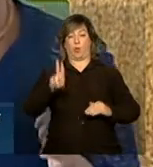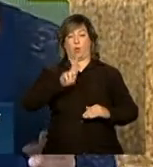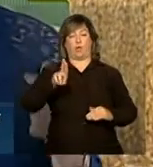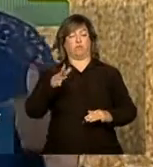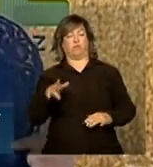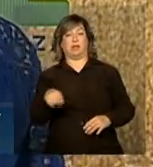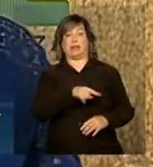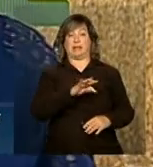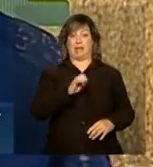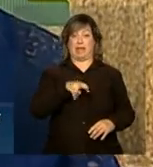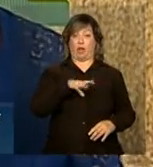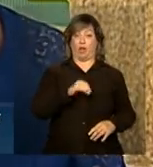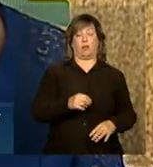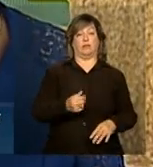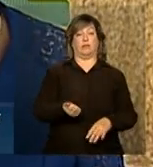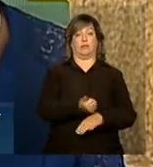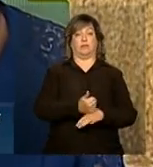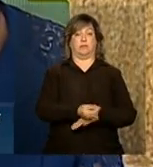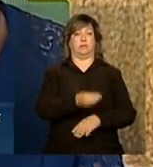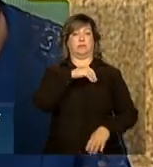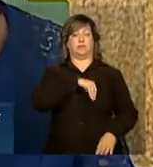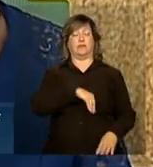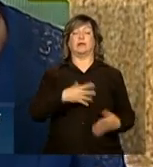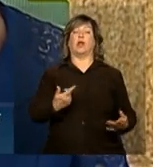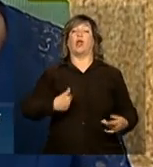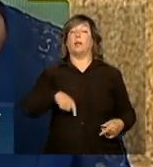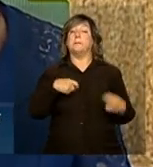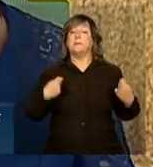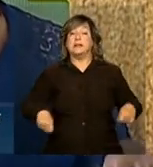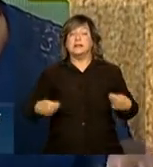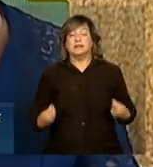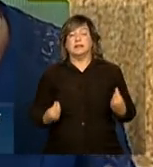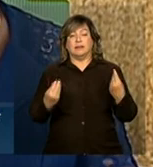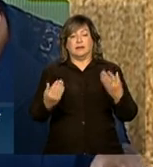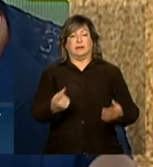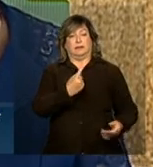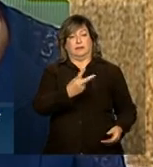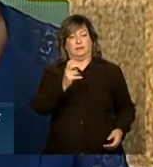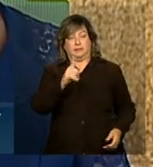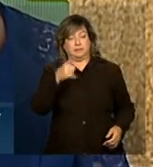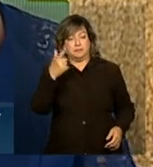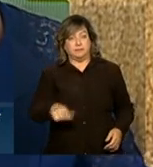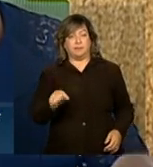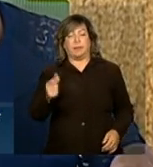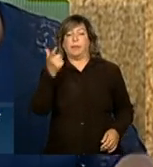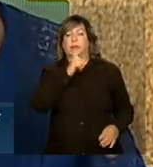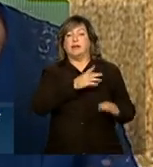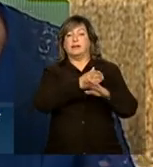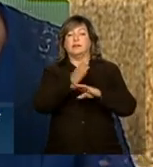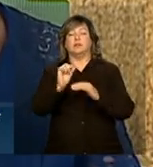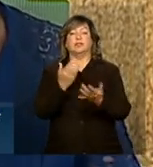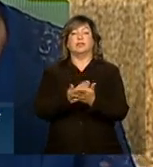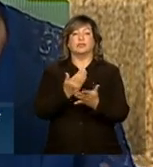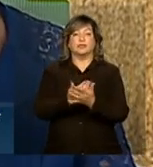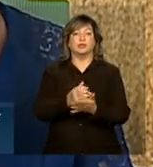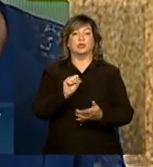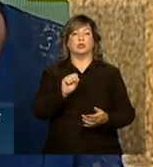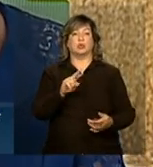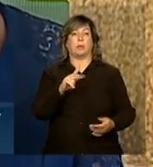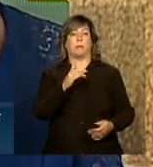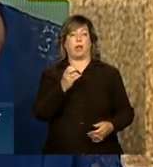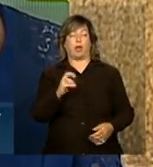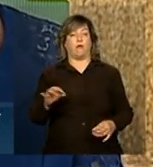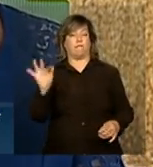universitário. Nós vamos ter de dar cada vez mais acesso ao ensino superior